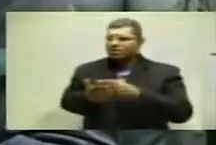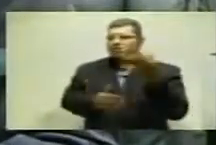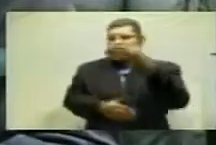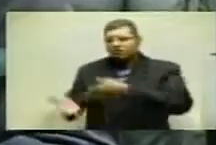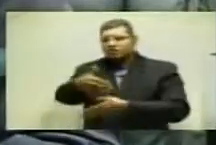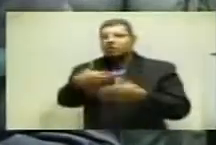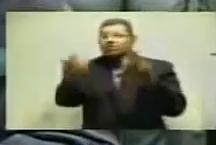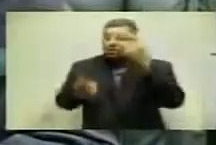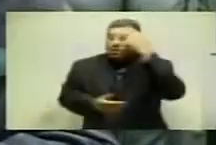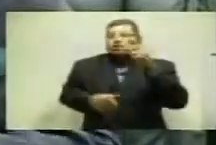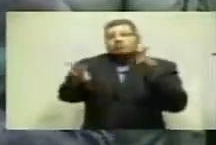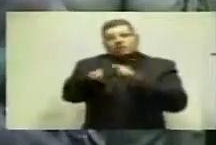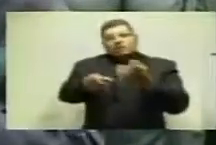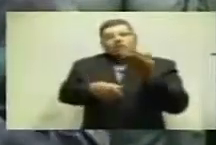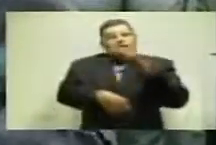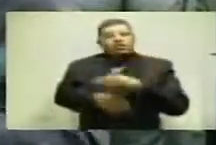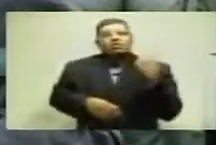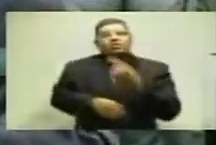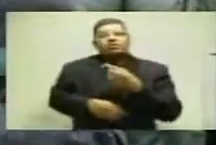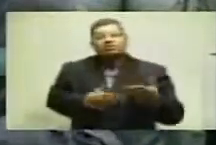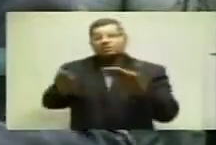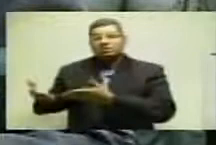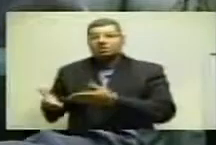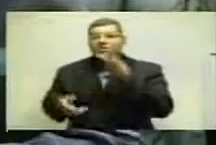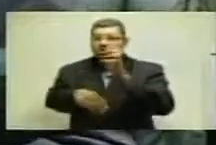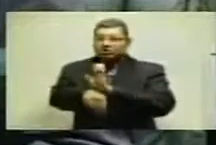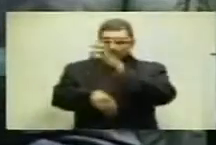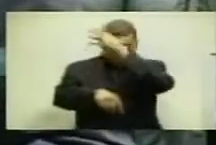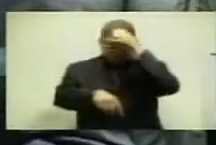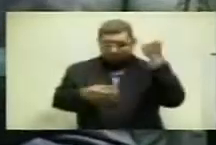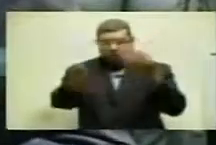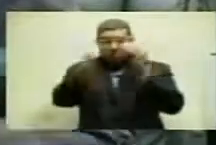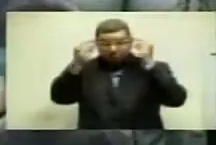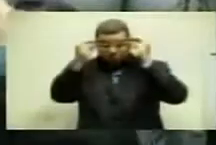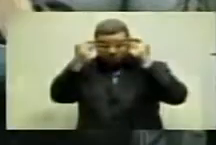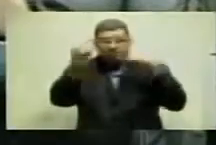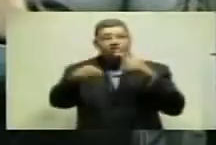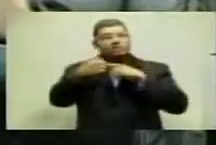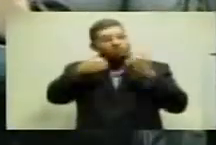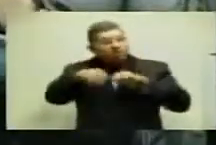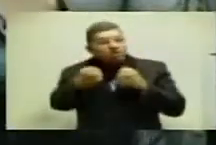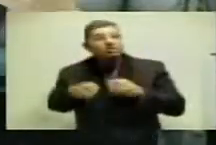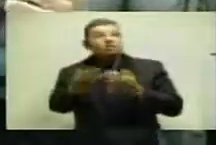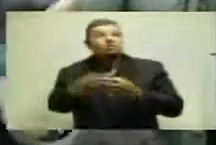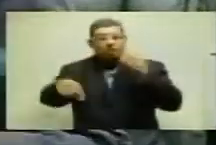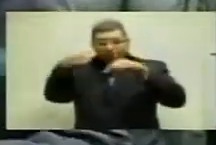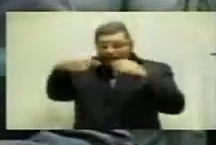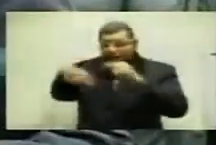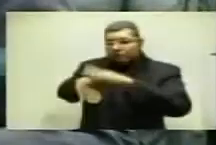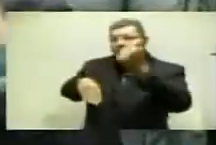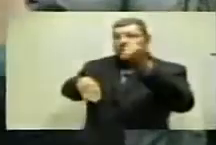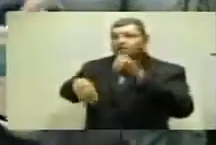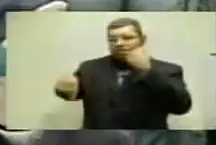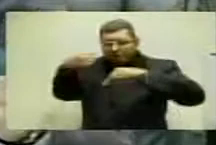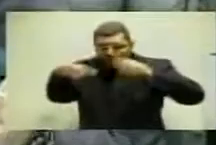nisso. Acho também que pelo nosso lado, vamos falar o Estado do Amazonas, nós precisamos discutir melhor o